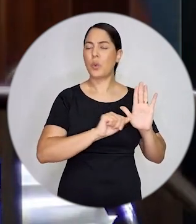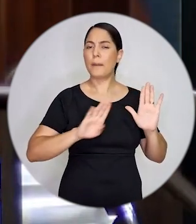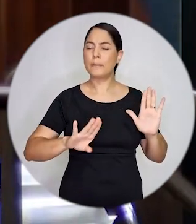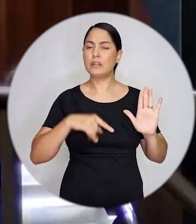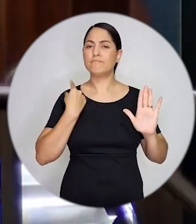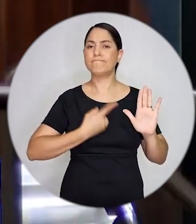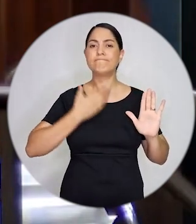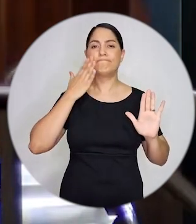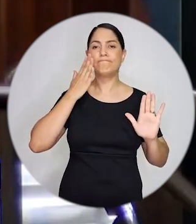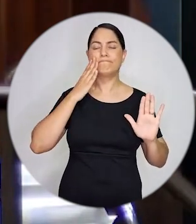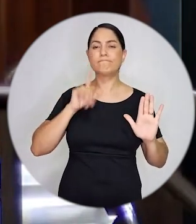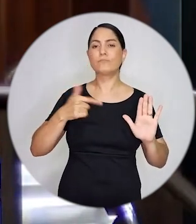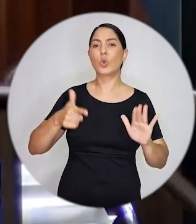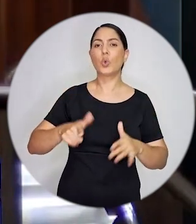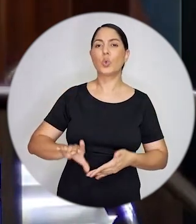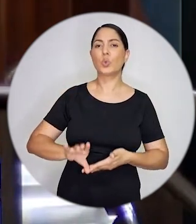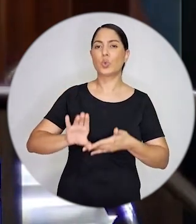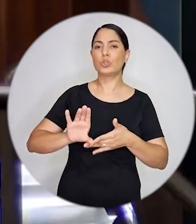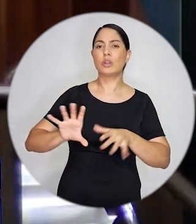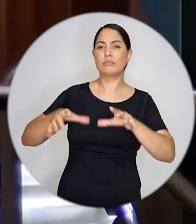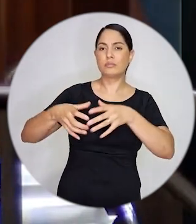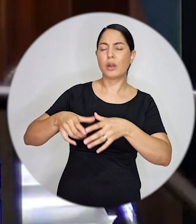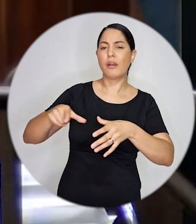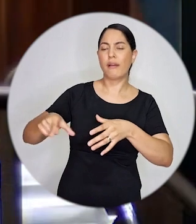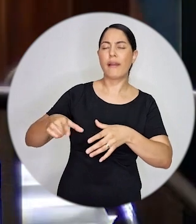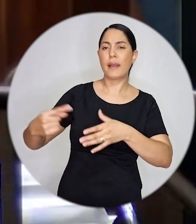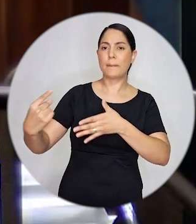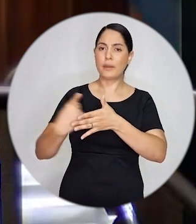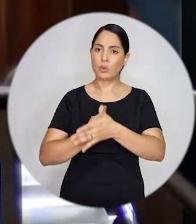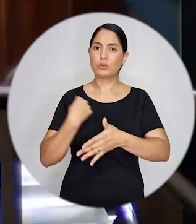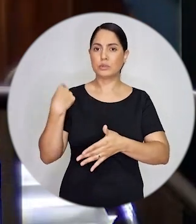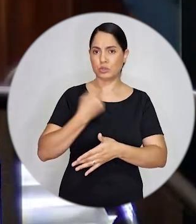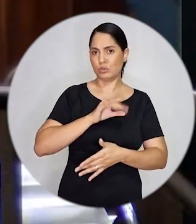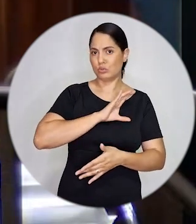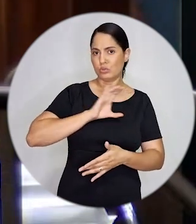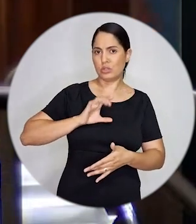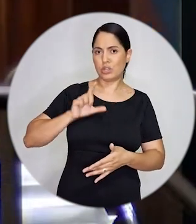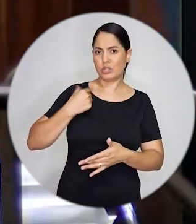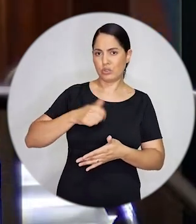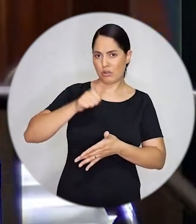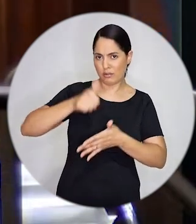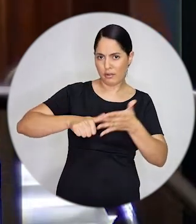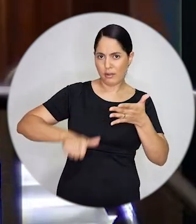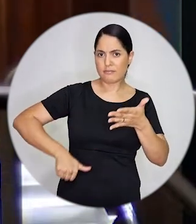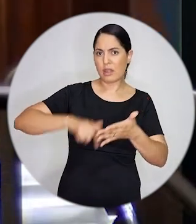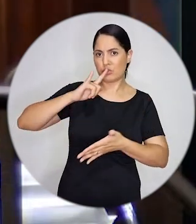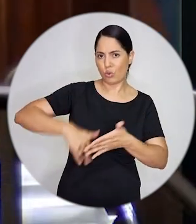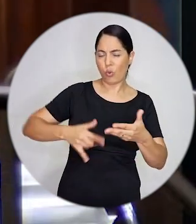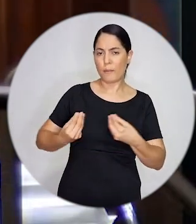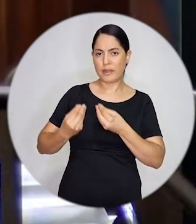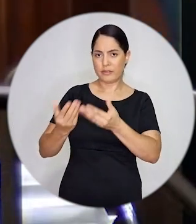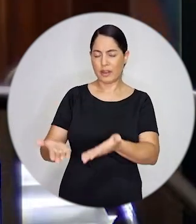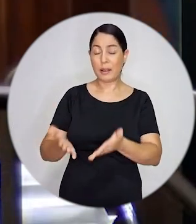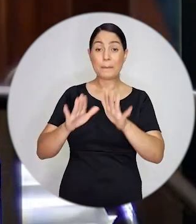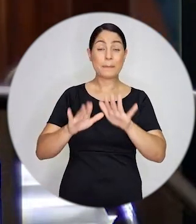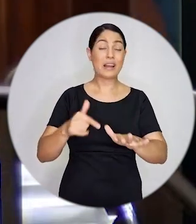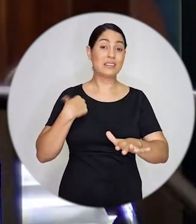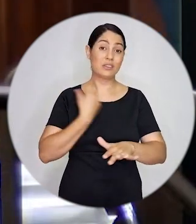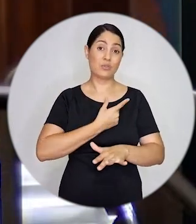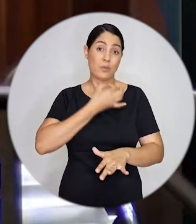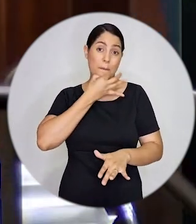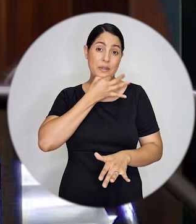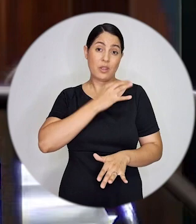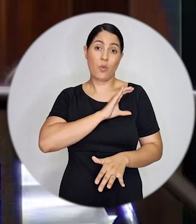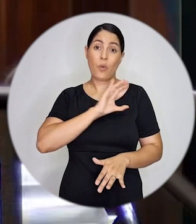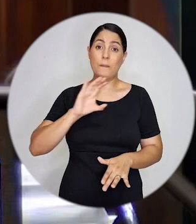as comissões do OAB elas são assessoras do Conselho. O Conselho precisa de algum parecer sobre algum assunto, a comissão dá aquele parecer. Mas eu entendo